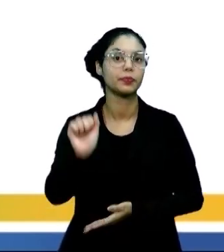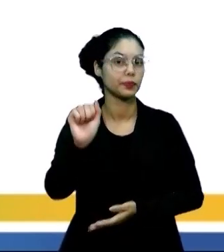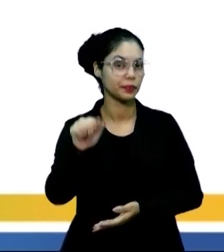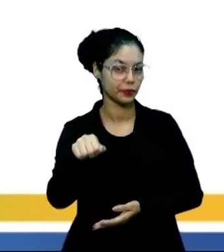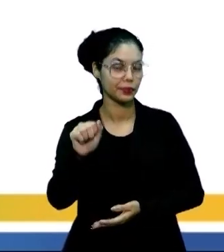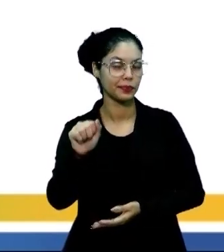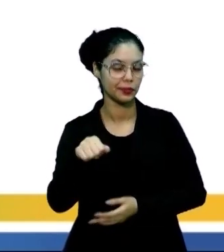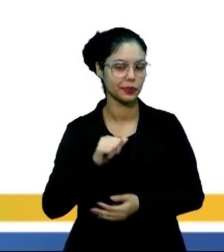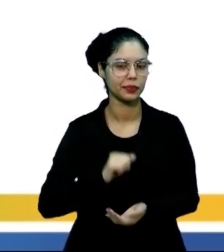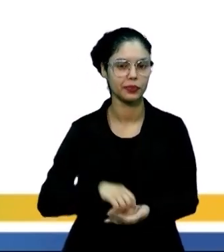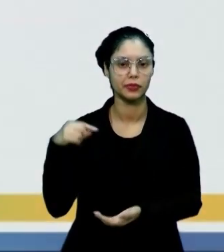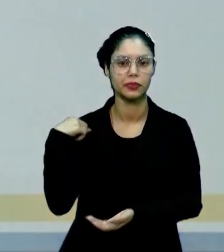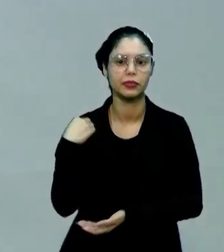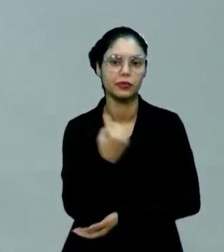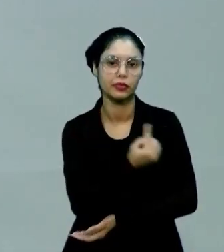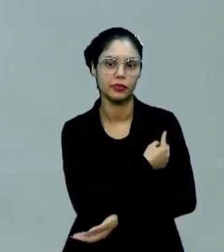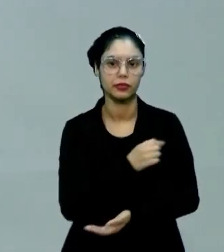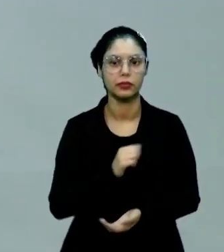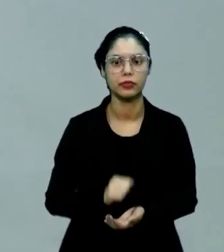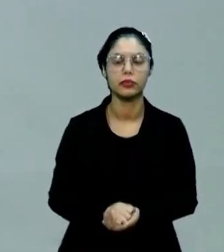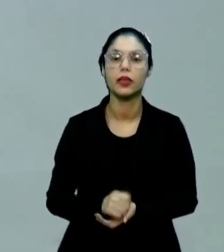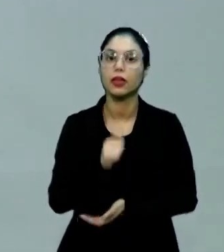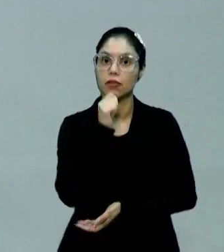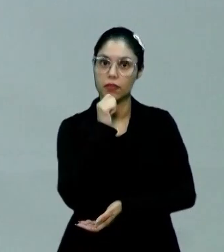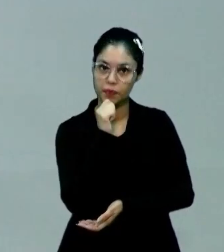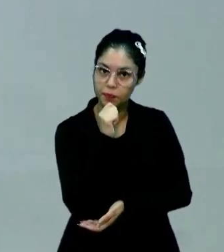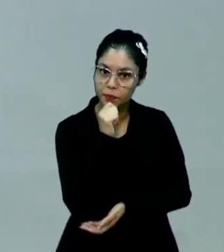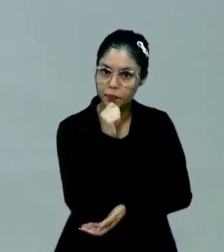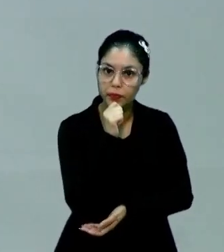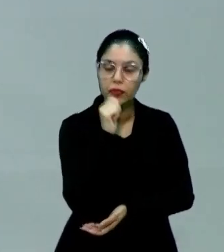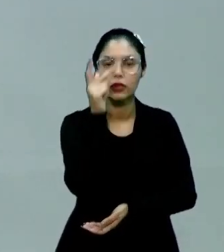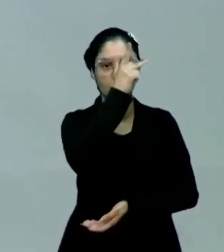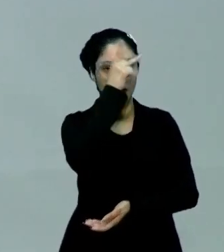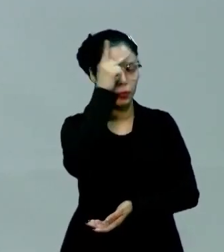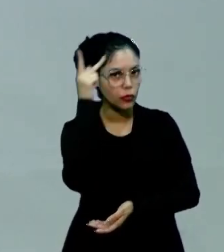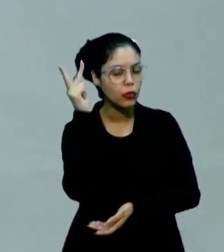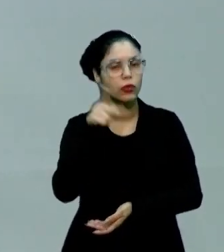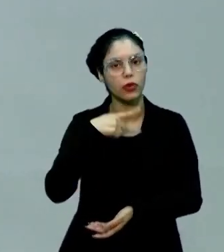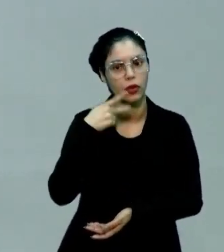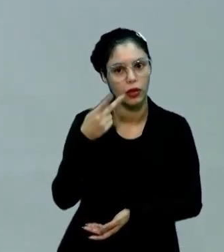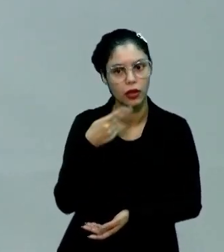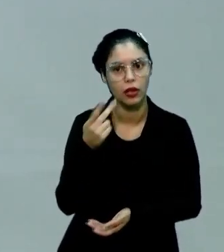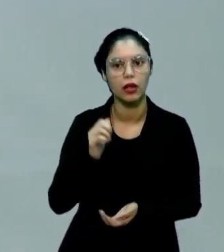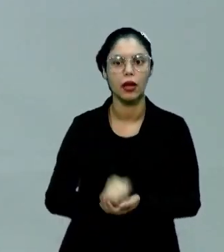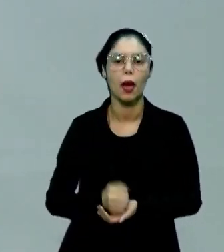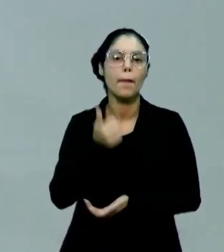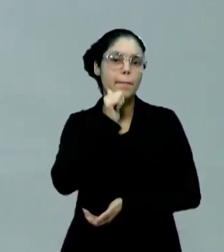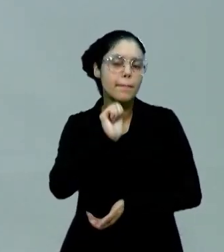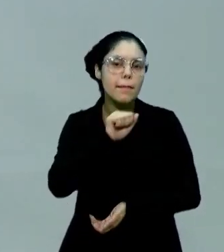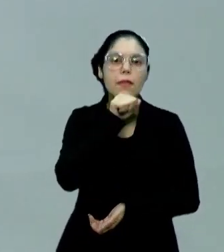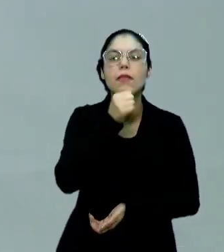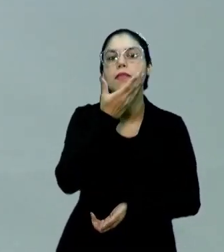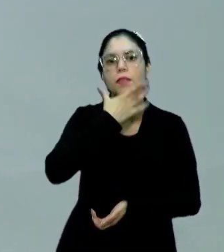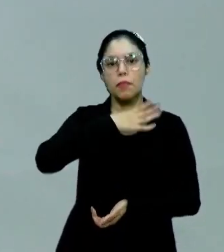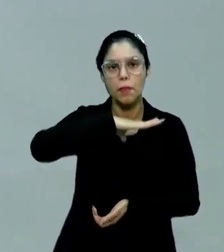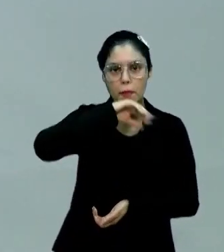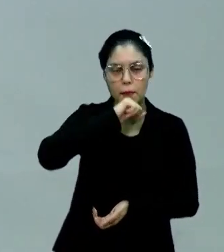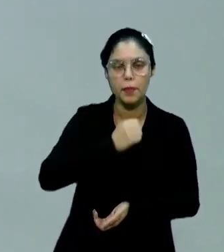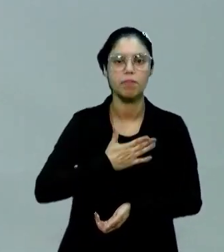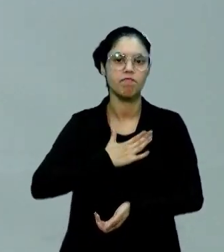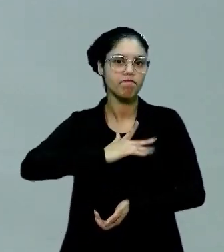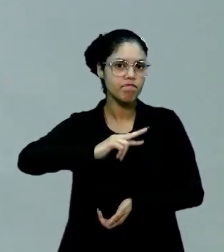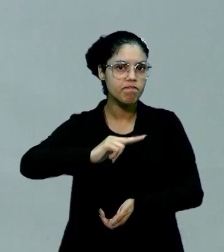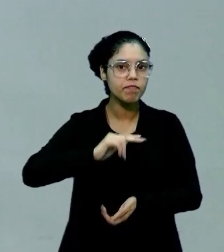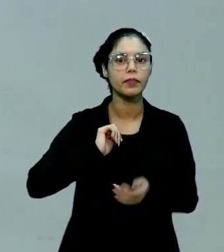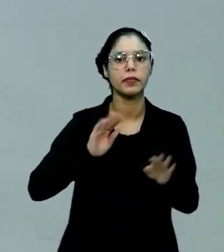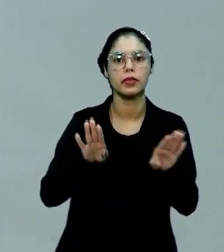Sim, nós temos ali, além das pessoas que ele fala, mother, que é mãe, brother, que é irmão,